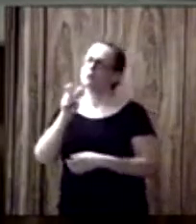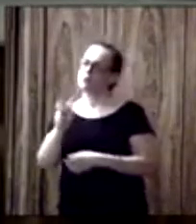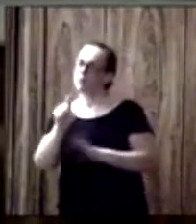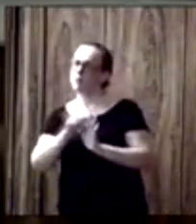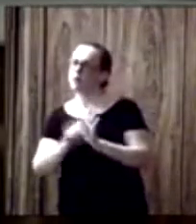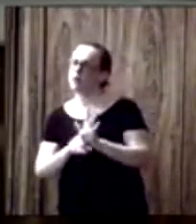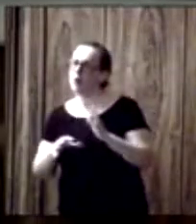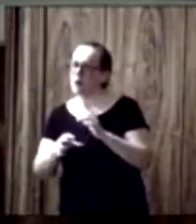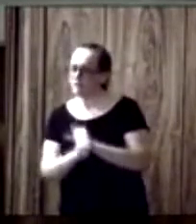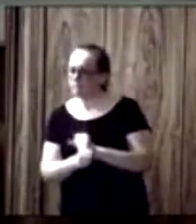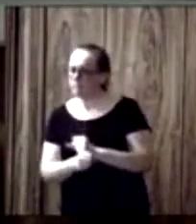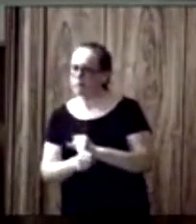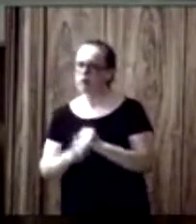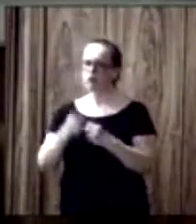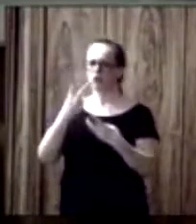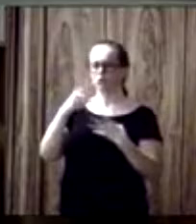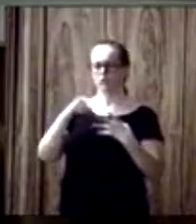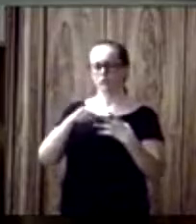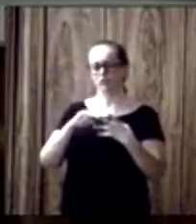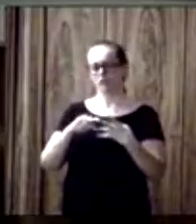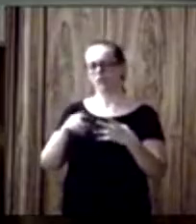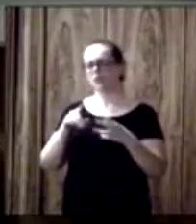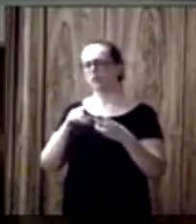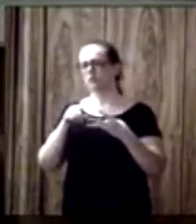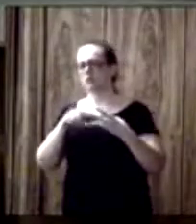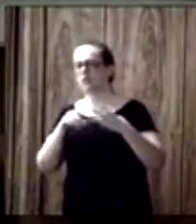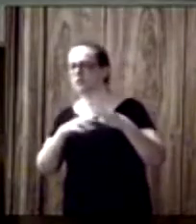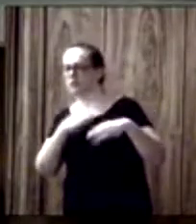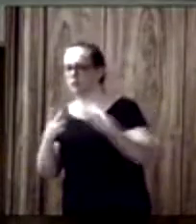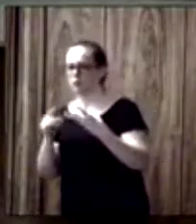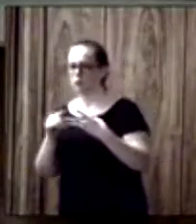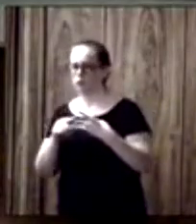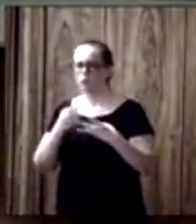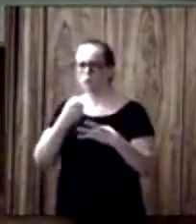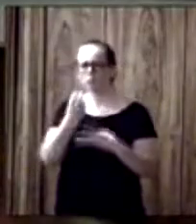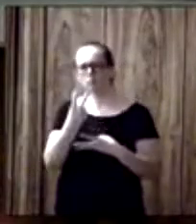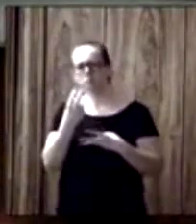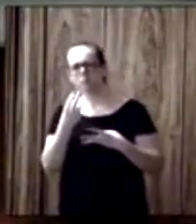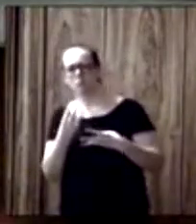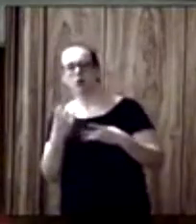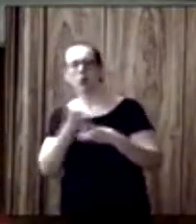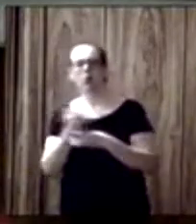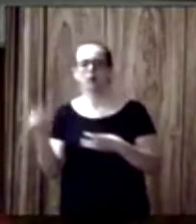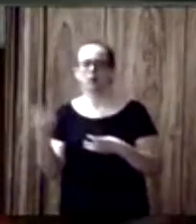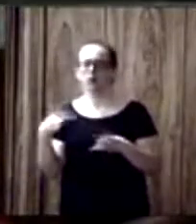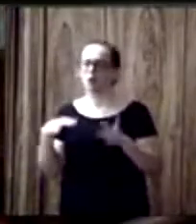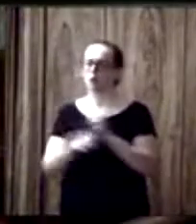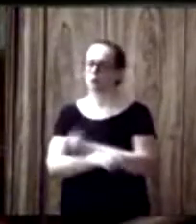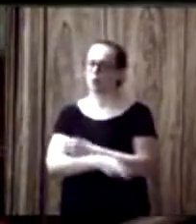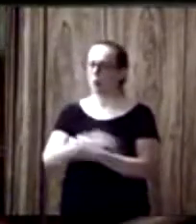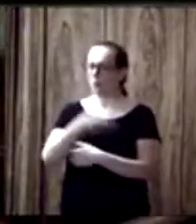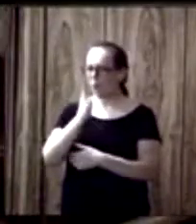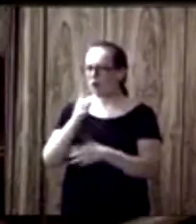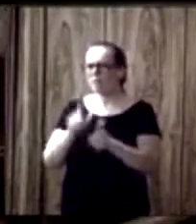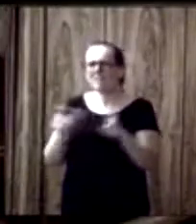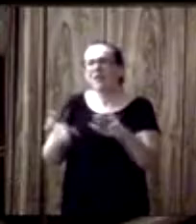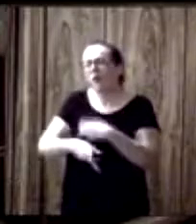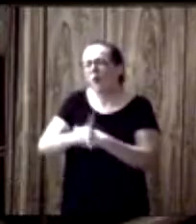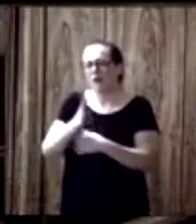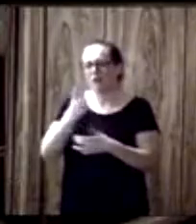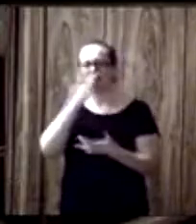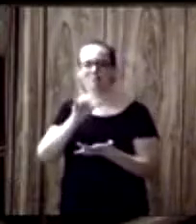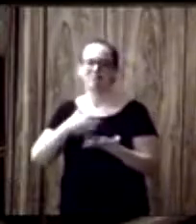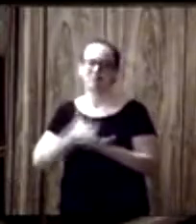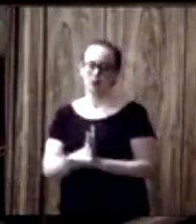Ou seja, 2 de desenvolvimento ou 3 de desenvolvimento. 4 ou 5? Vocês sabem? 4, por um motivo simples.